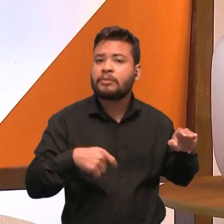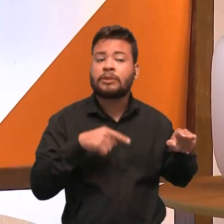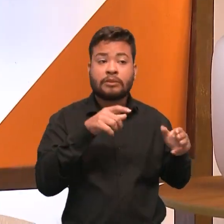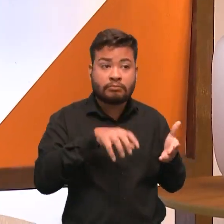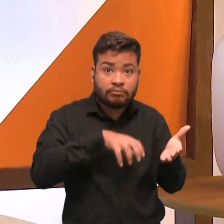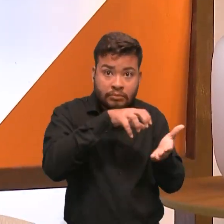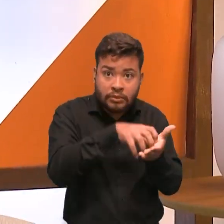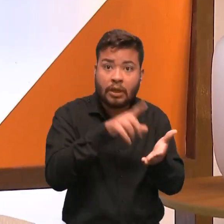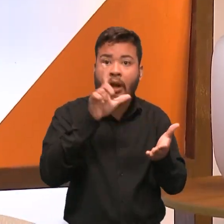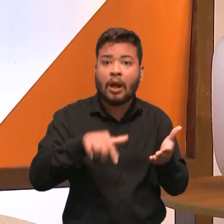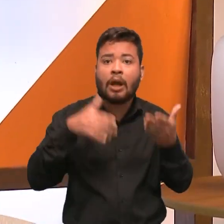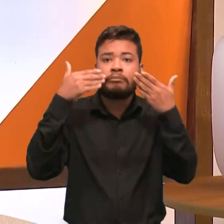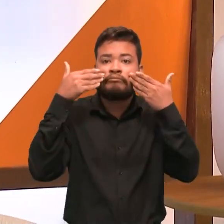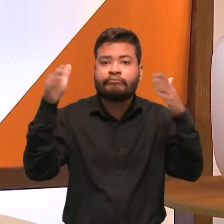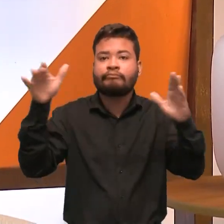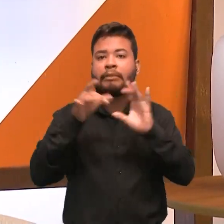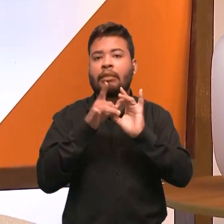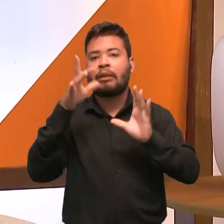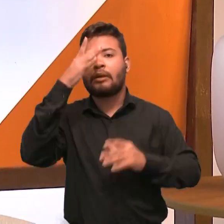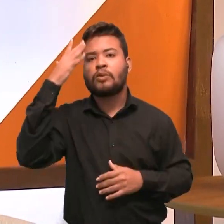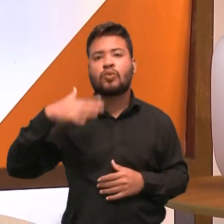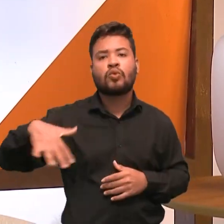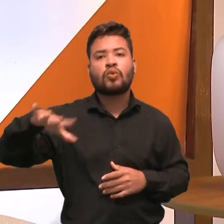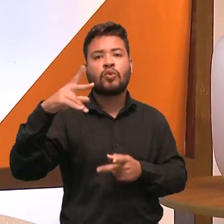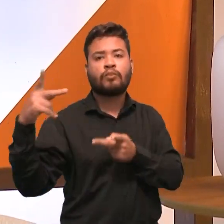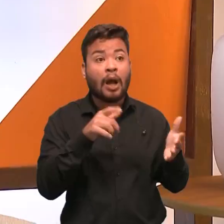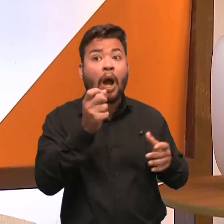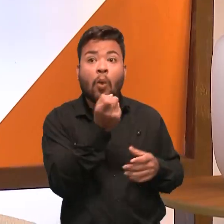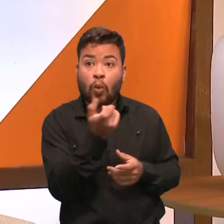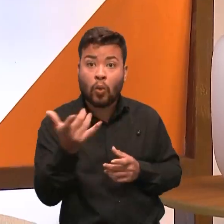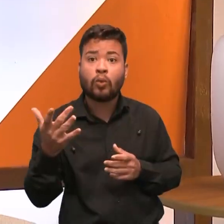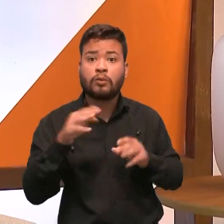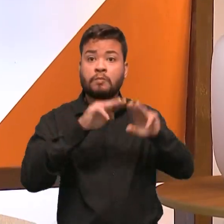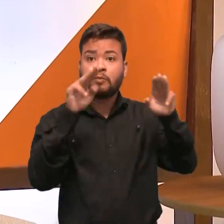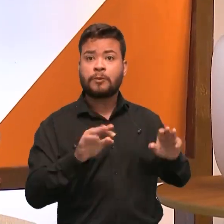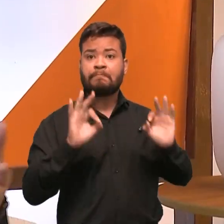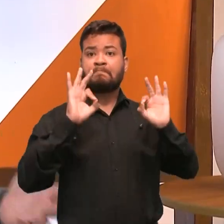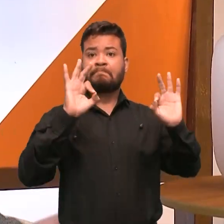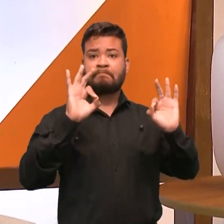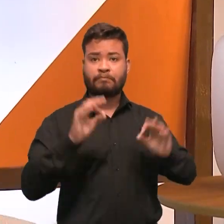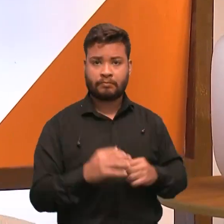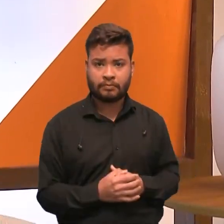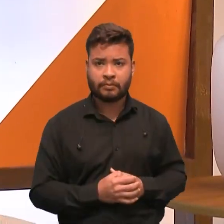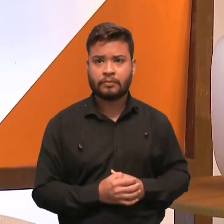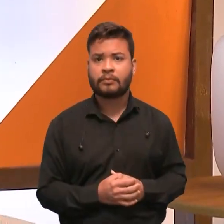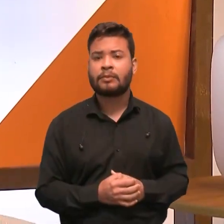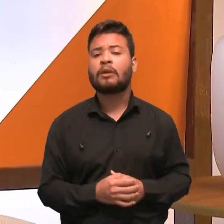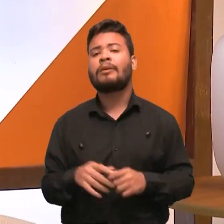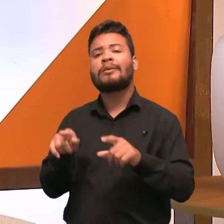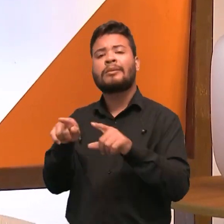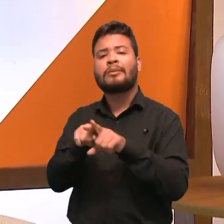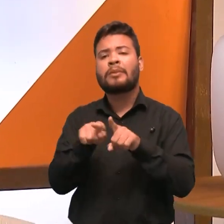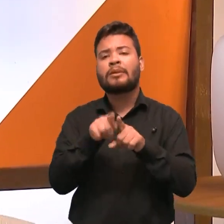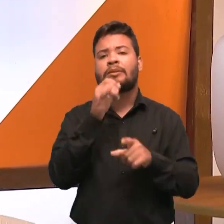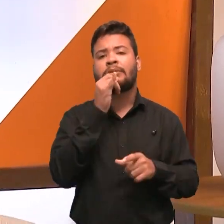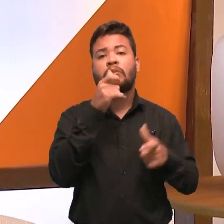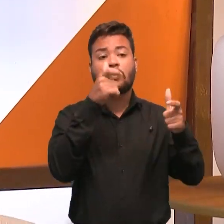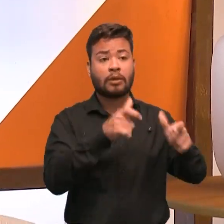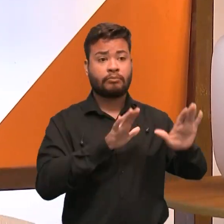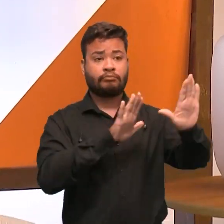que é um objetivo basicamente pedagógico, de compartilhamento de cultura, que é um objetivo de comunicação. Então, eu estudo o museu por